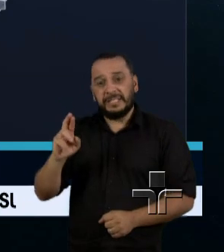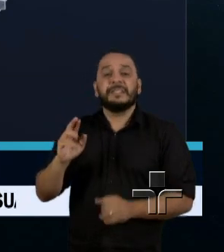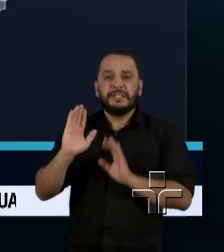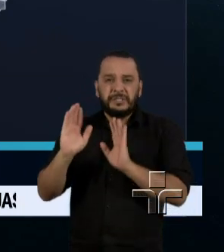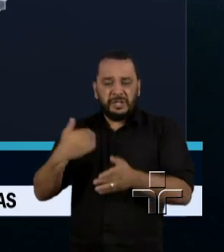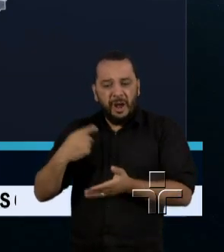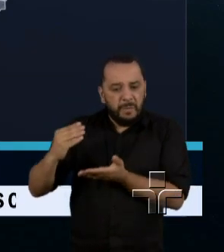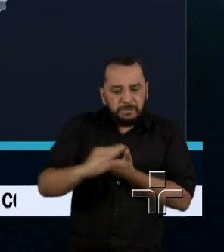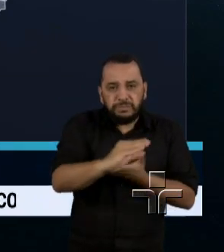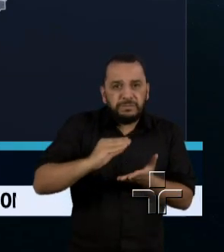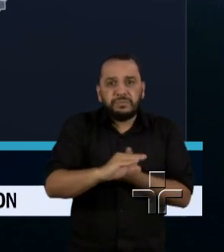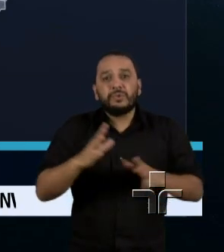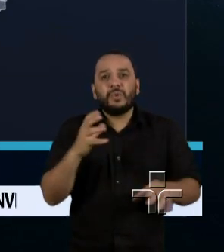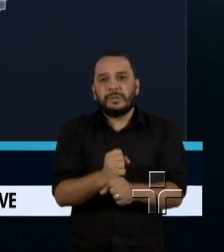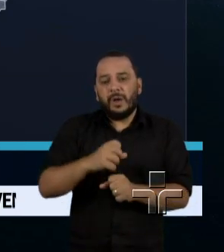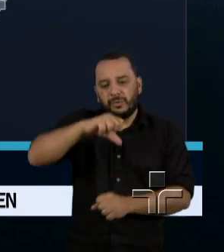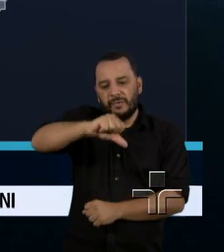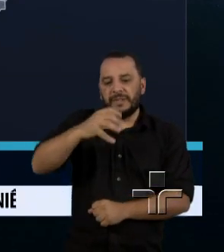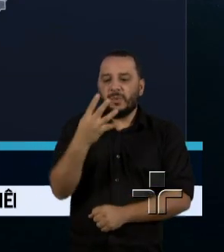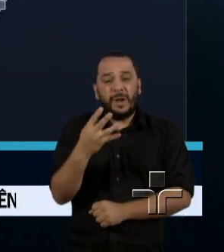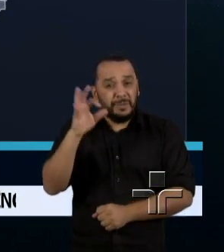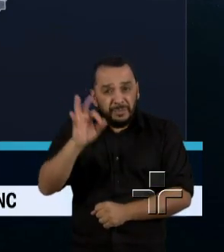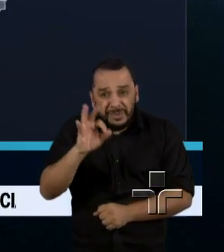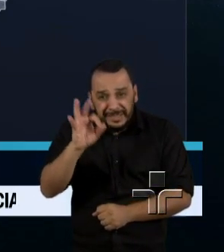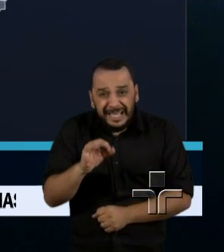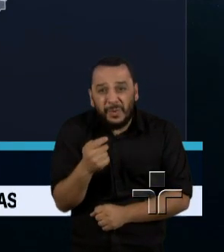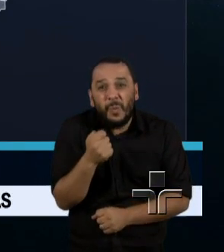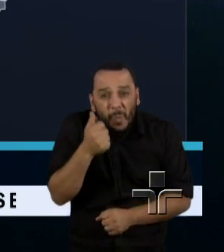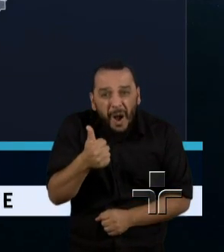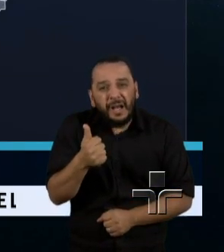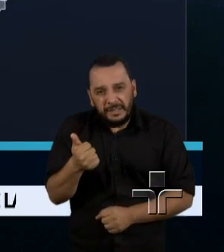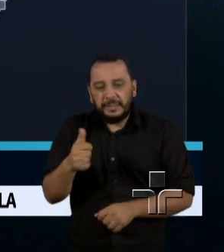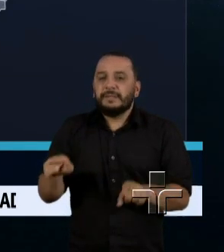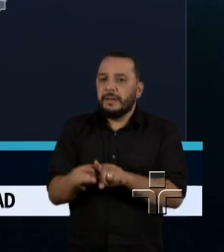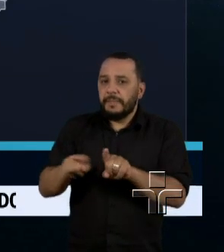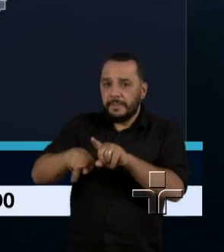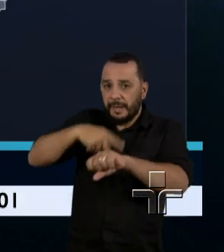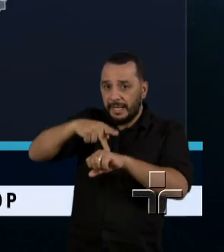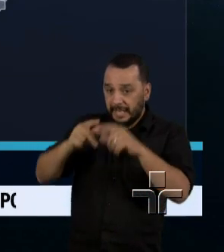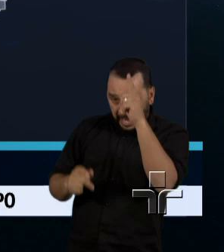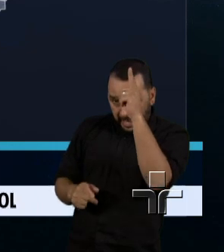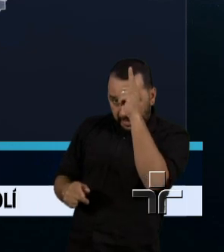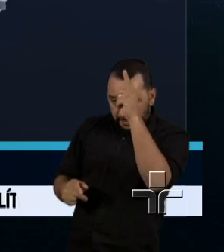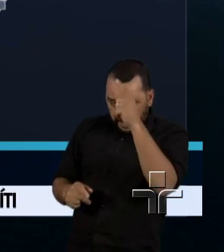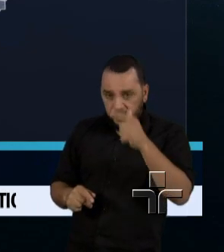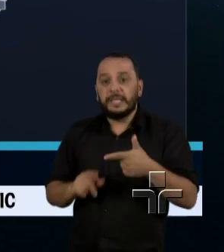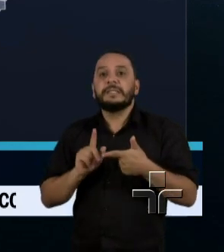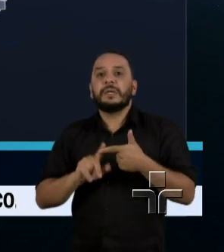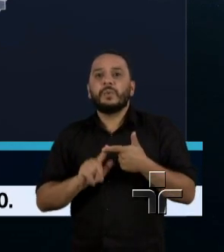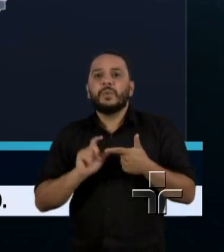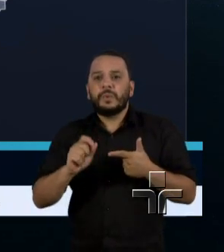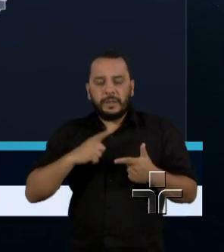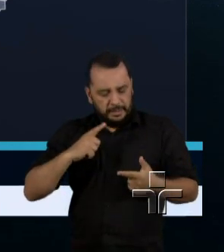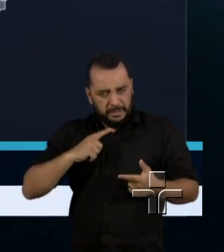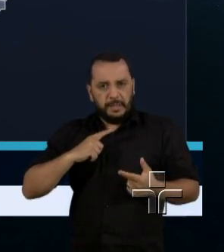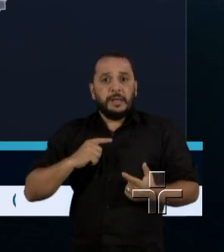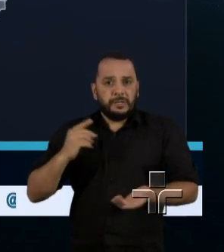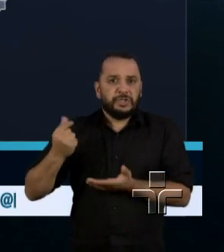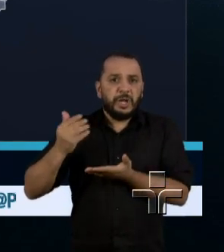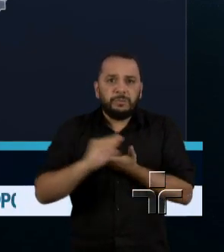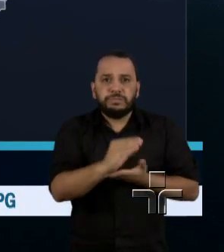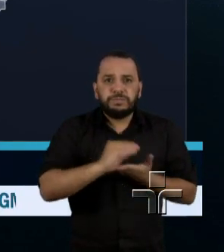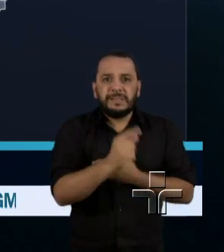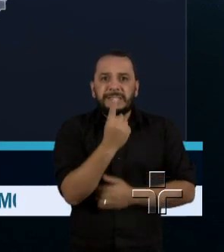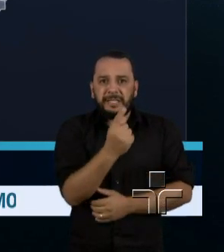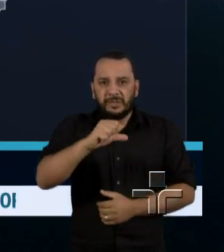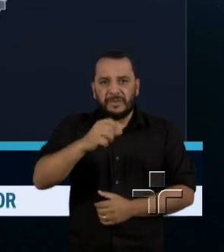quase 94% do total do fundo. A Alemanha, segundo o maior doador, repassou 192 milhões